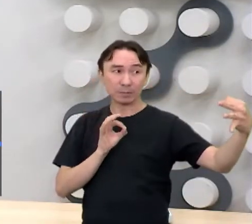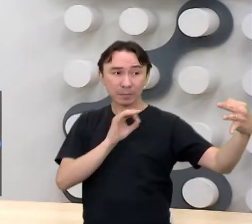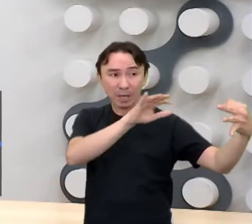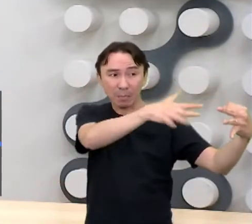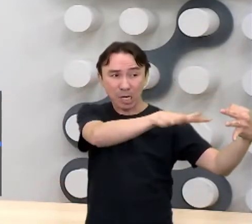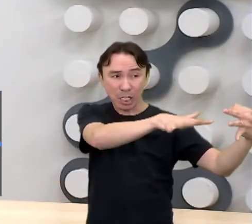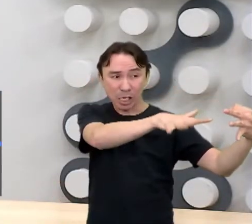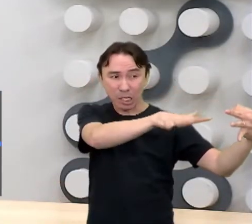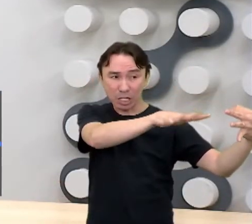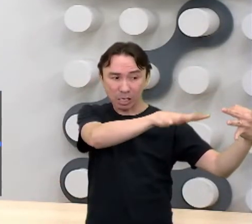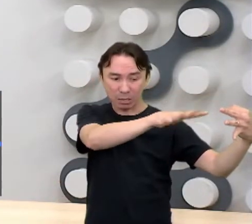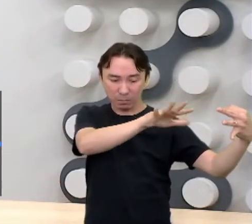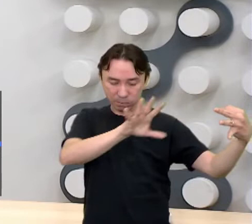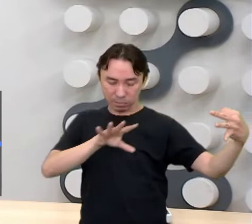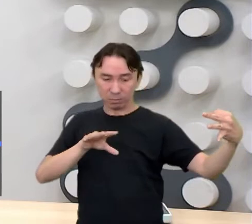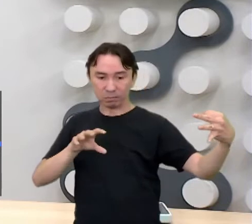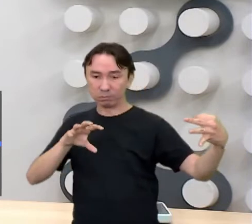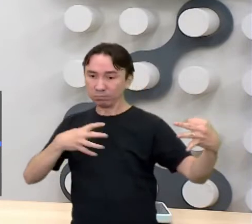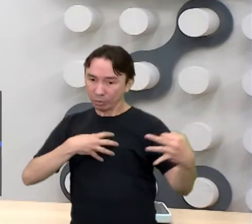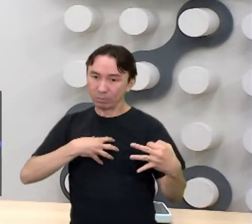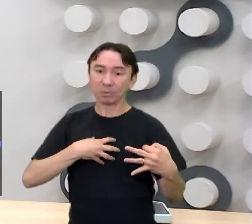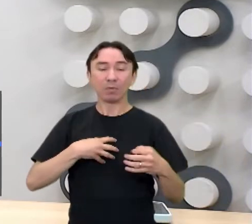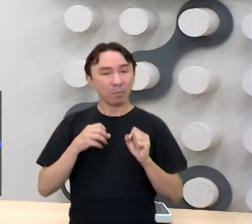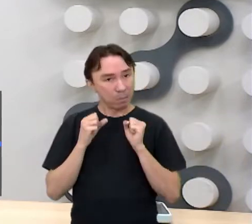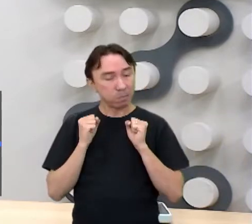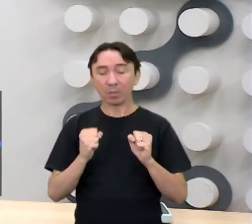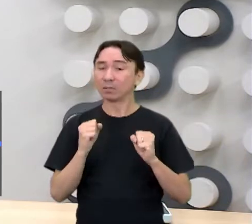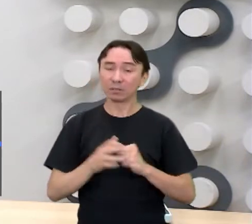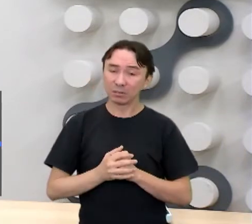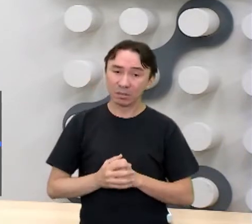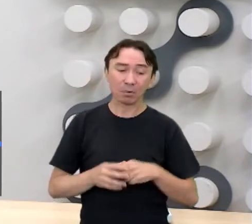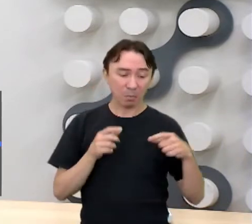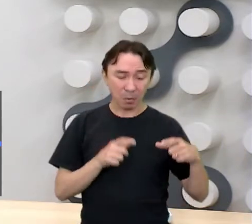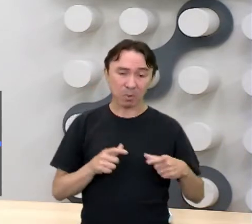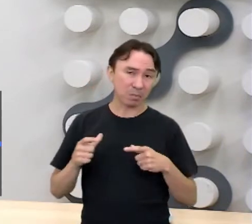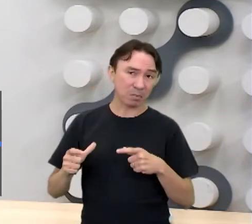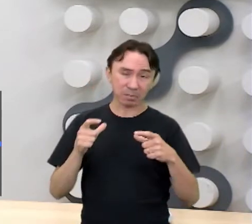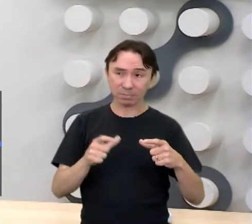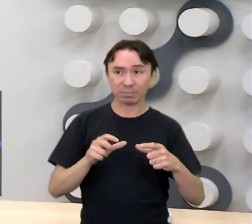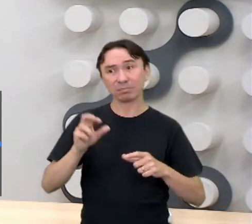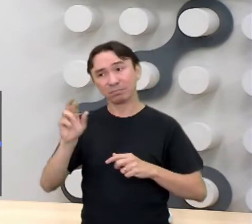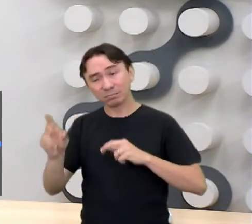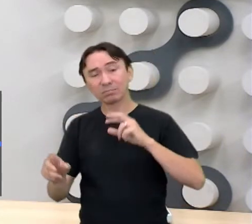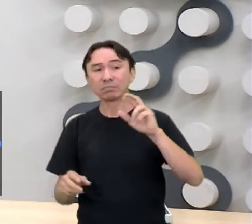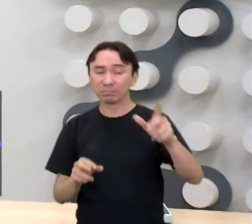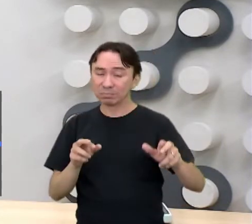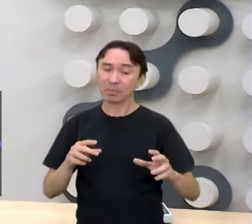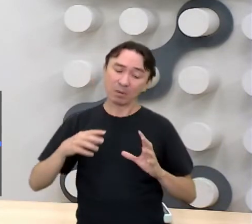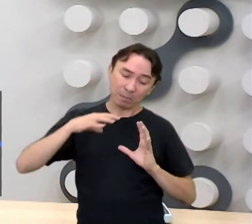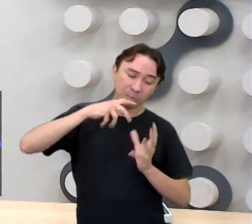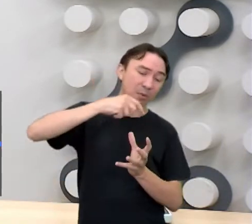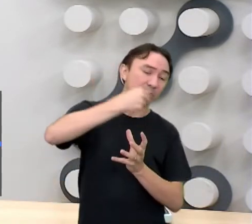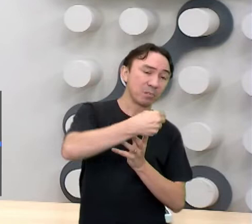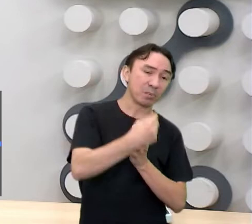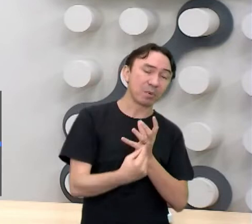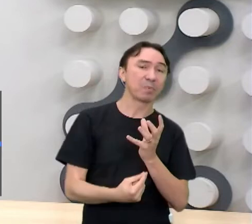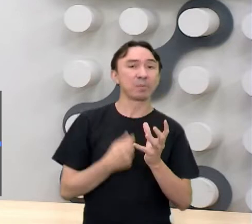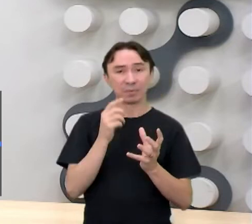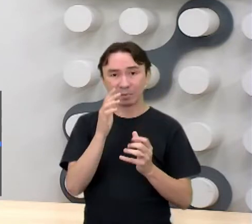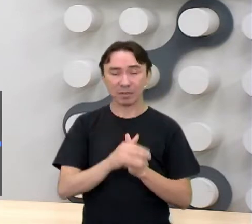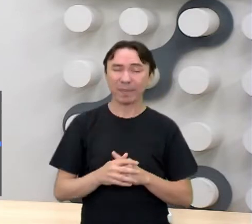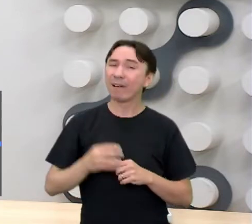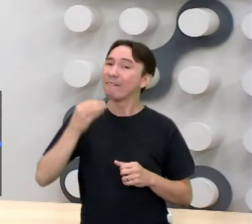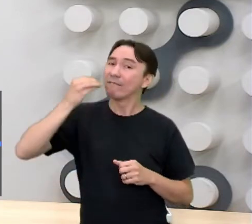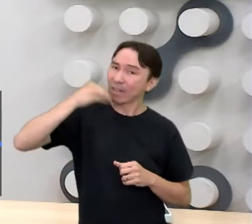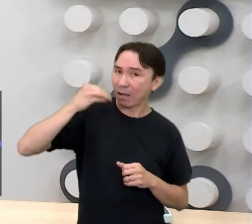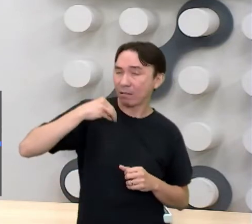epicentro pode ocorrer em qualquer área do planeta. É lógico que uma intensidade de ondas sísmicas bem menores, mas